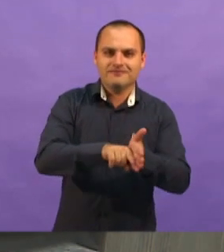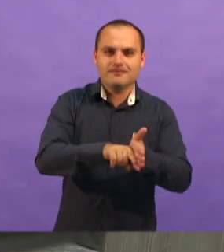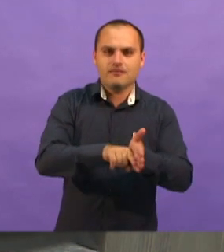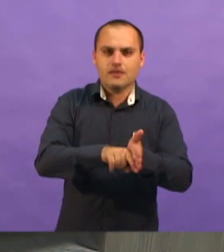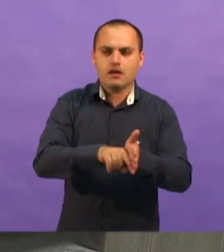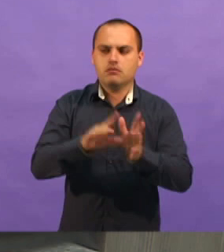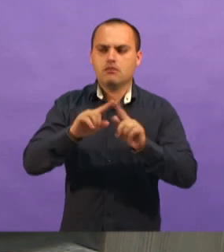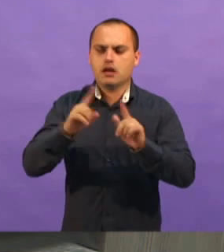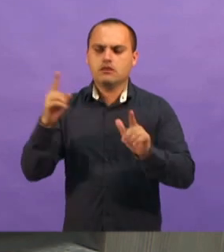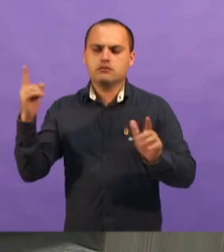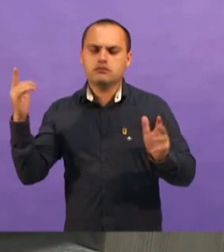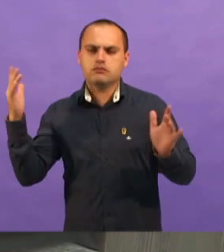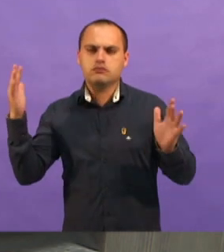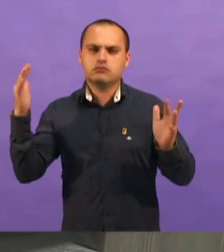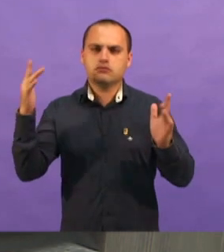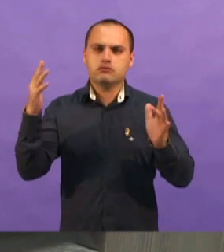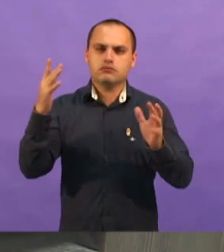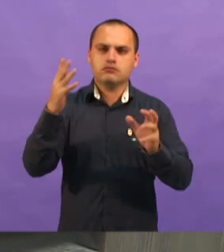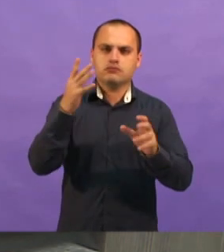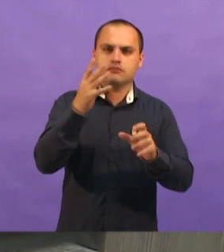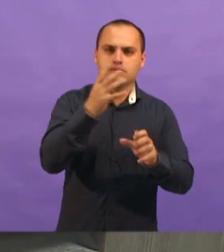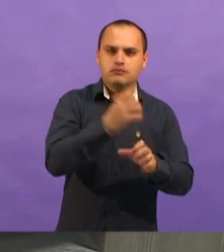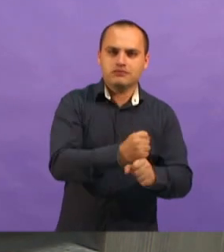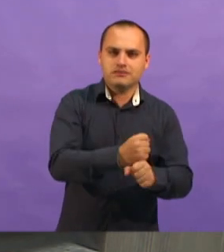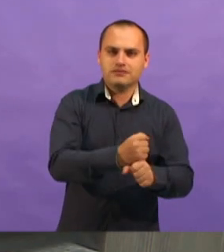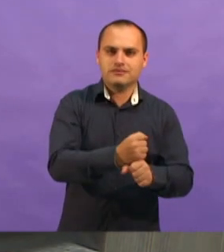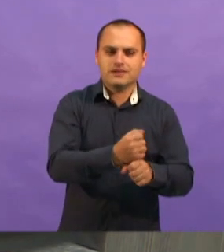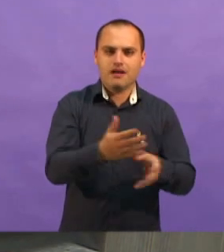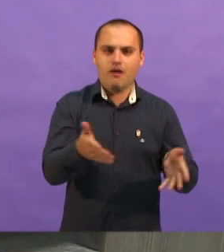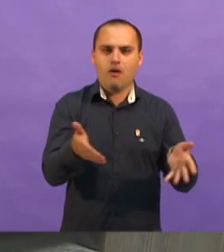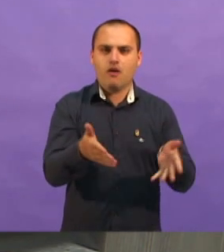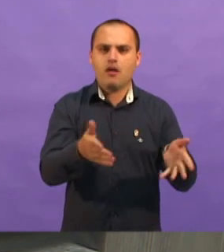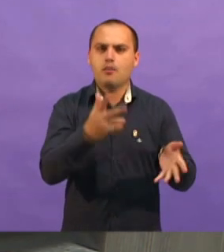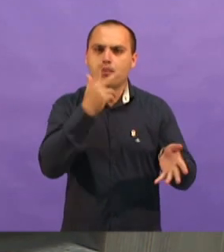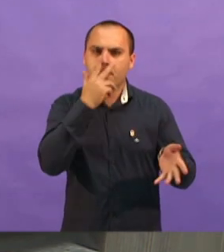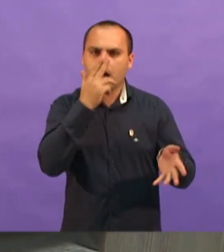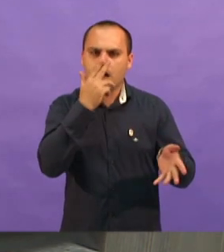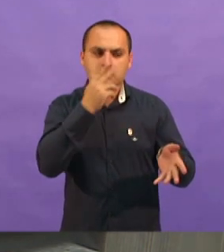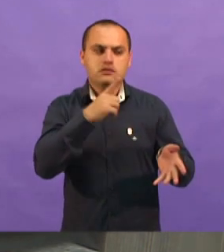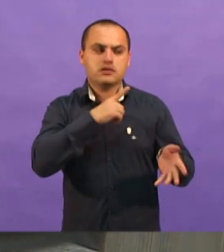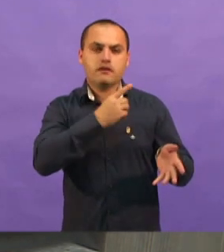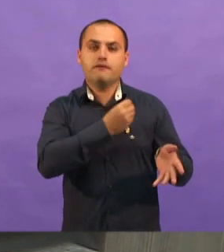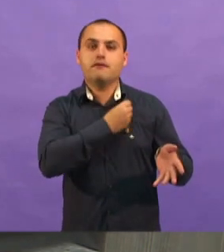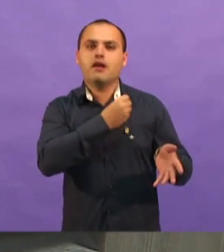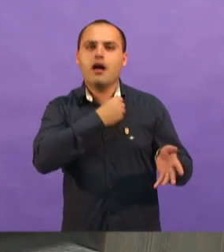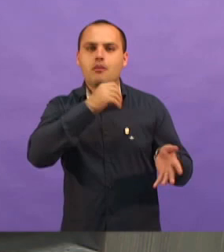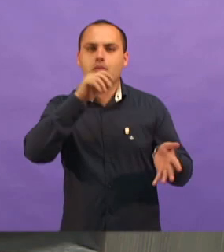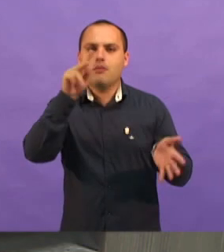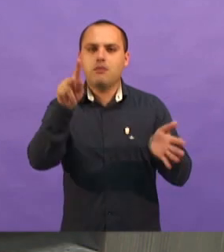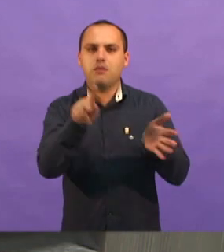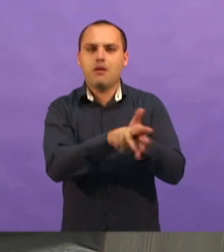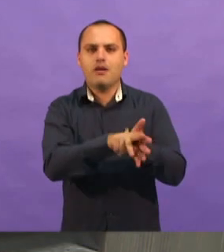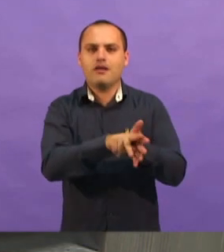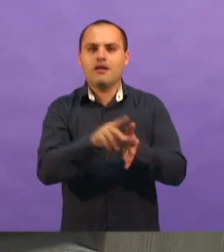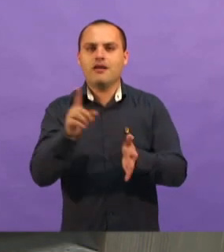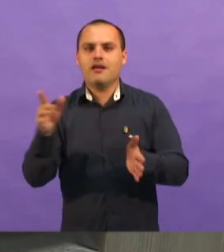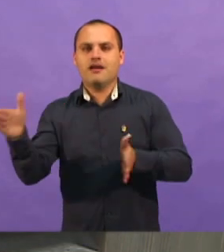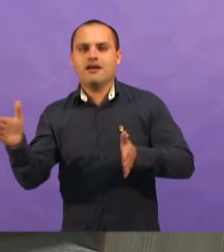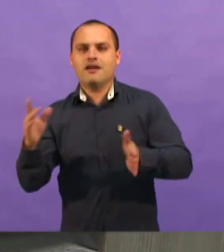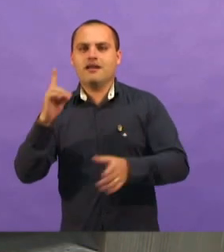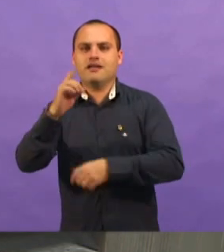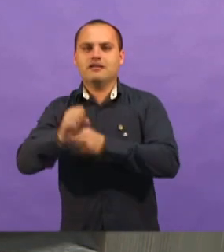nesses anos todos, o Anuário de Itajaí começou a ter quase que uma vida própria, né? Porque como ele está englobando agora não só